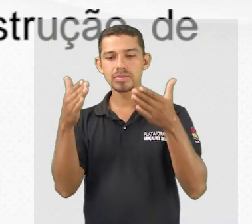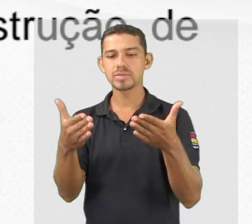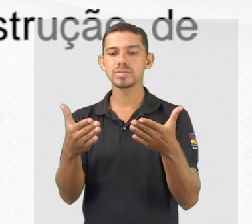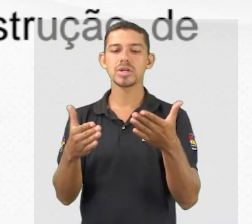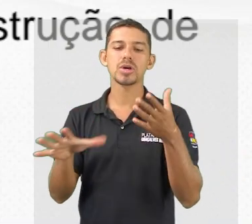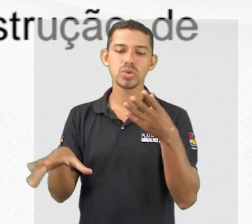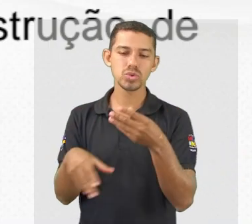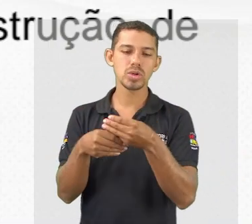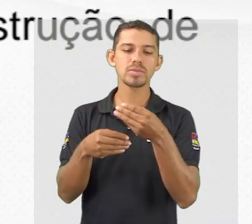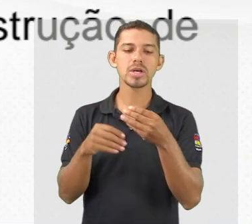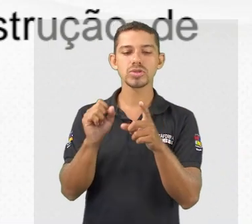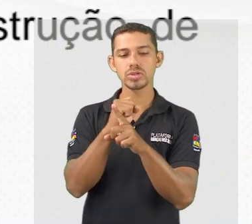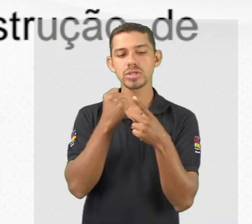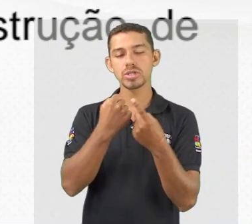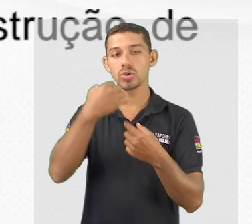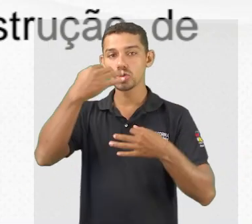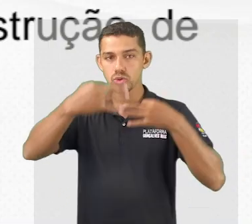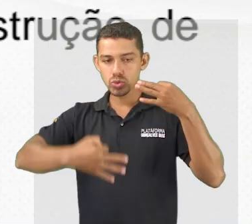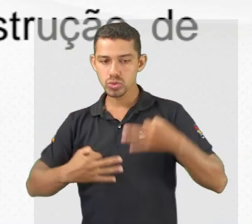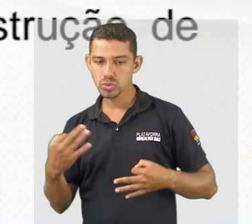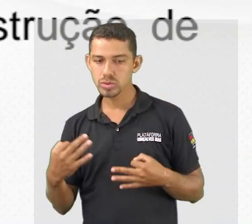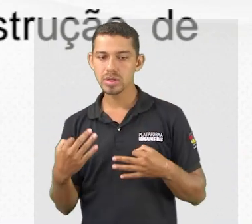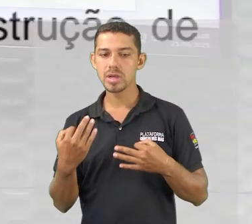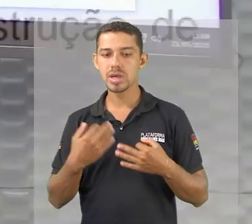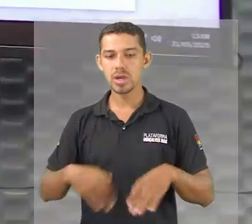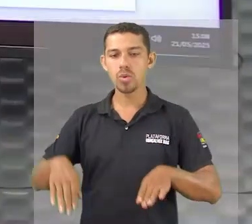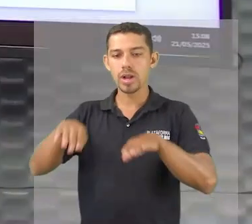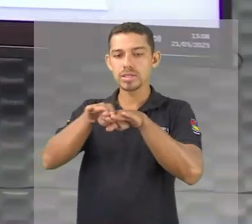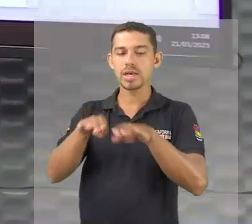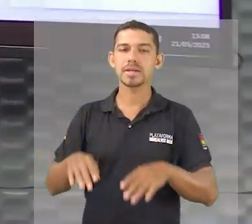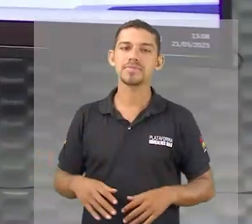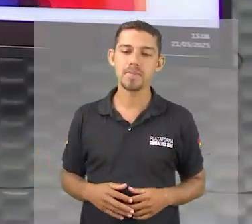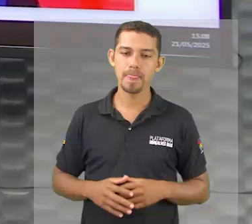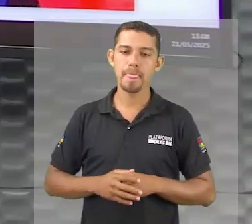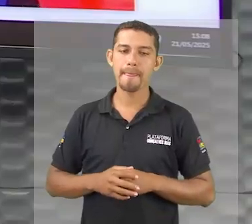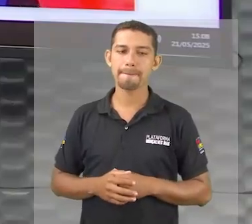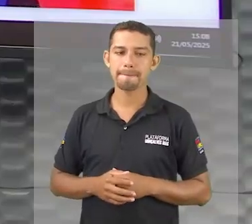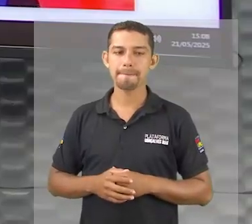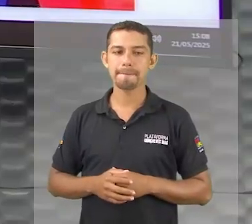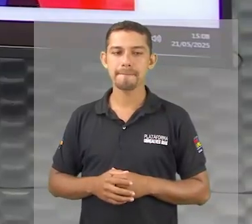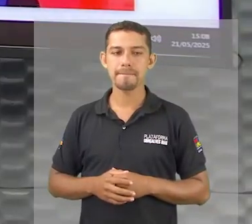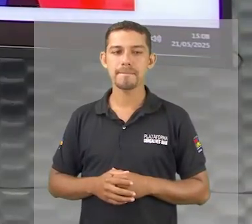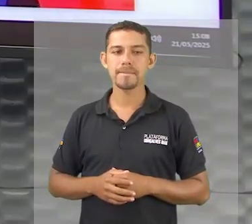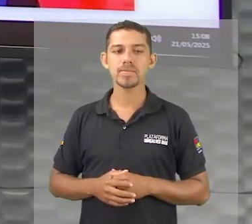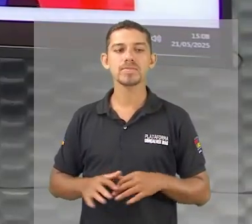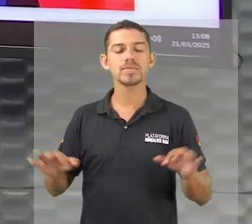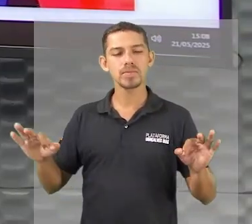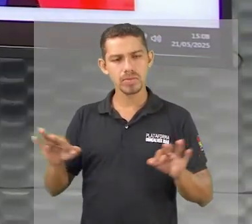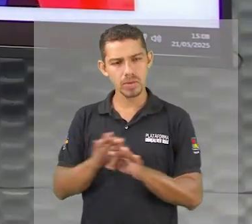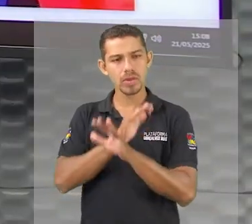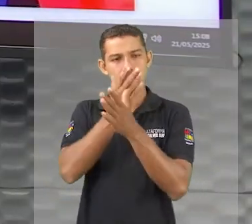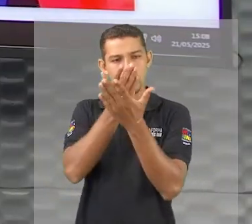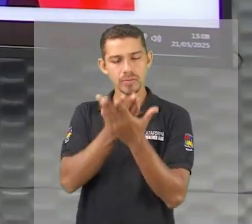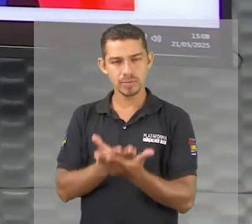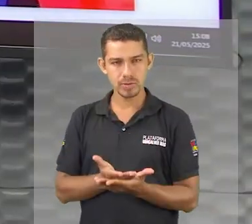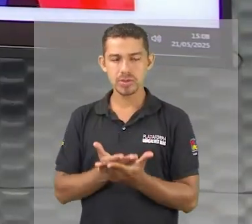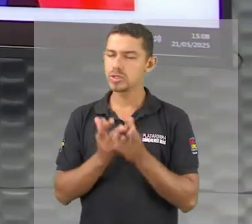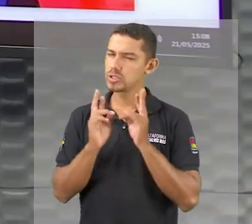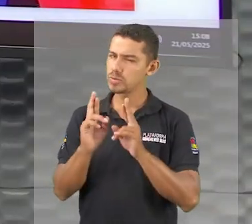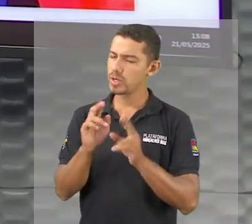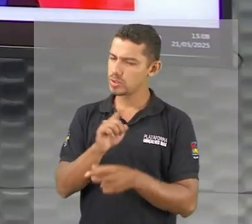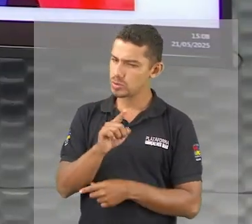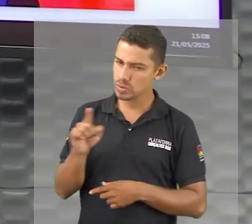para a construção de uma sociedade justa e igualitária. Assim, a gente chega ao final. Eu